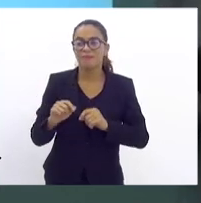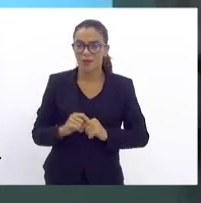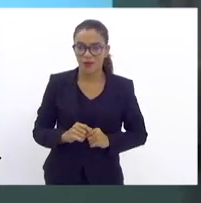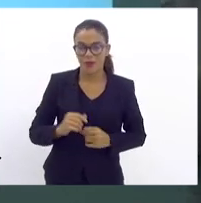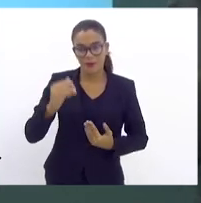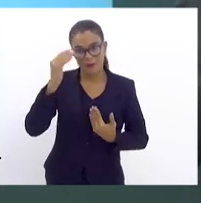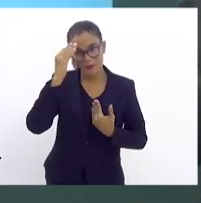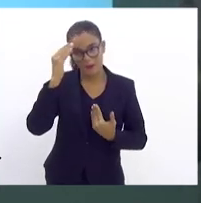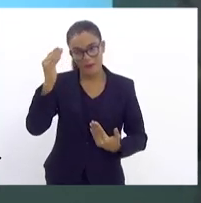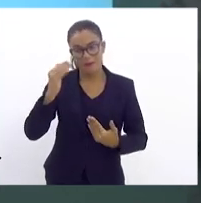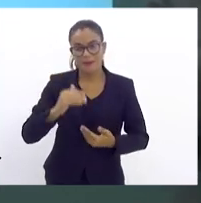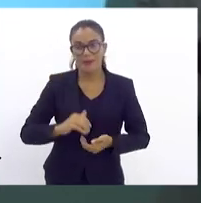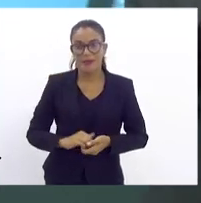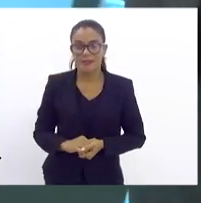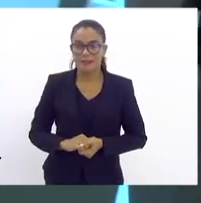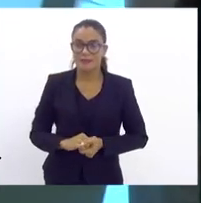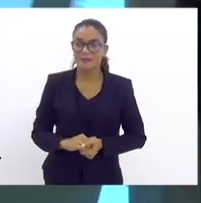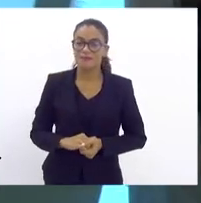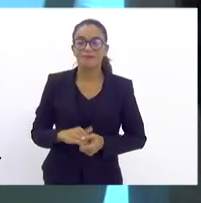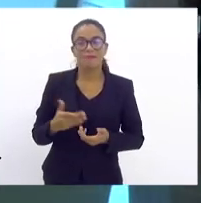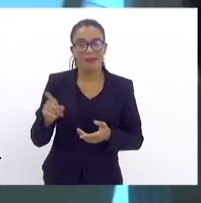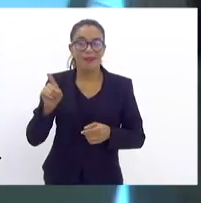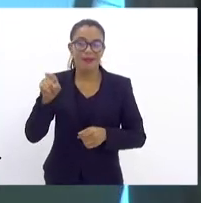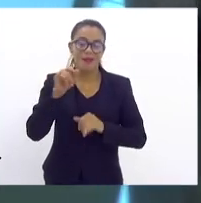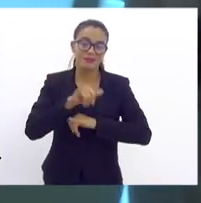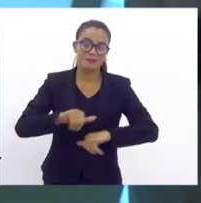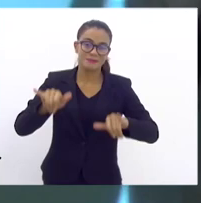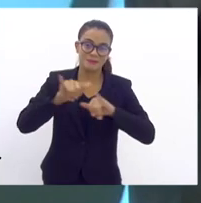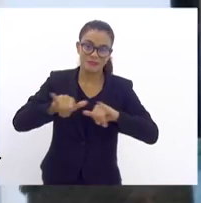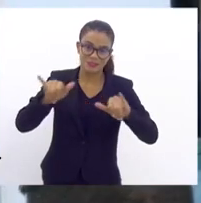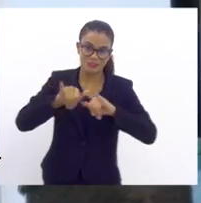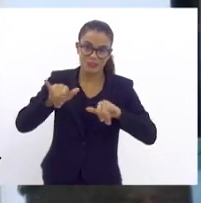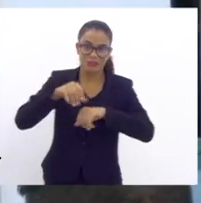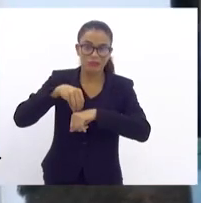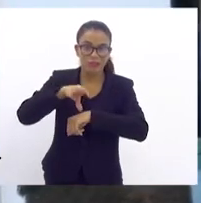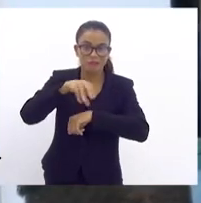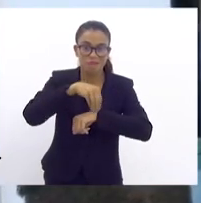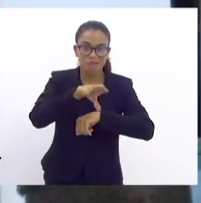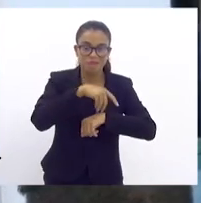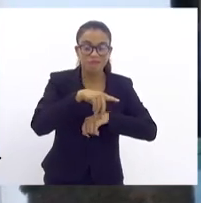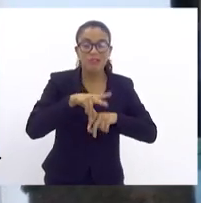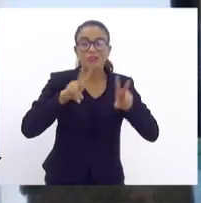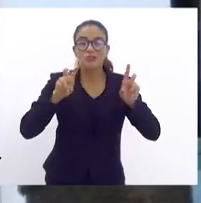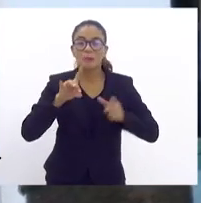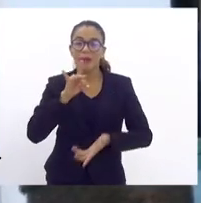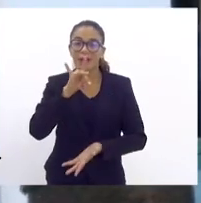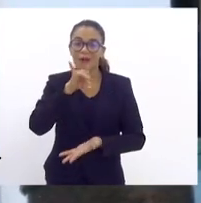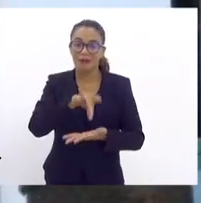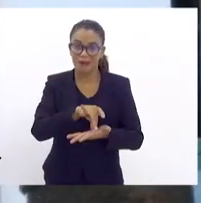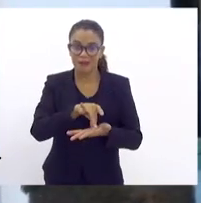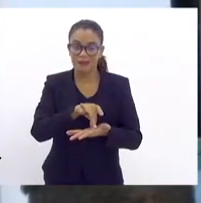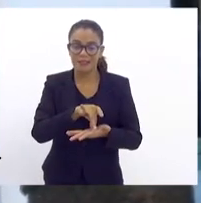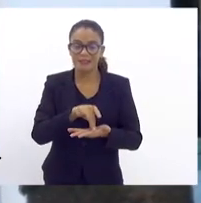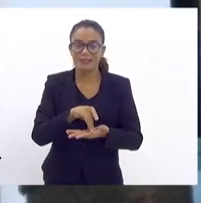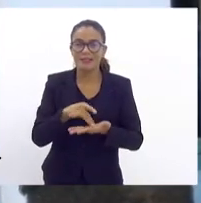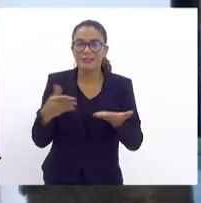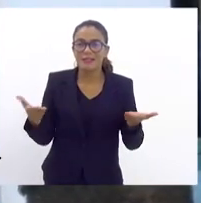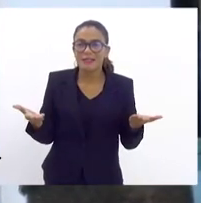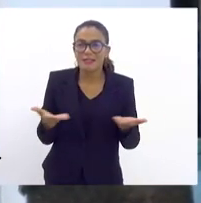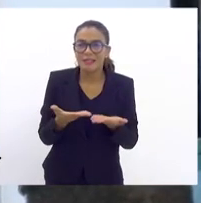obrigada bom é era essa mensagem a qual queria deixar para vocês a realidade e agora